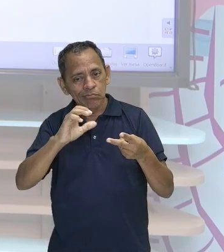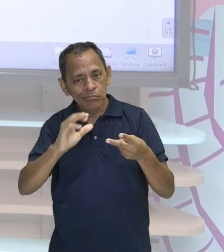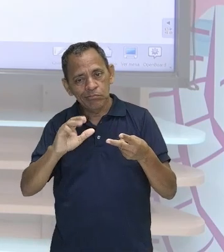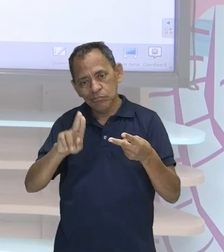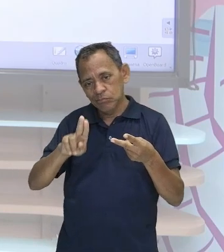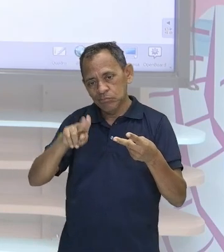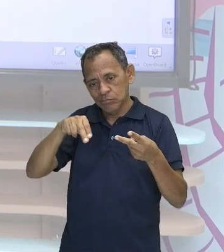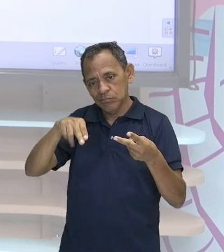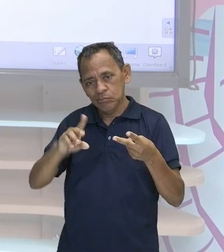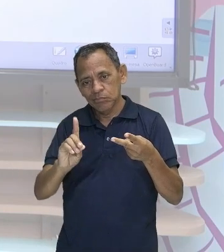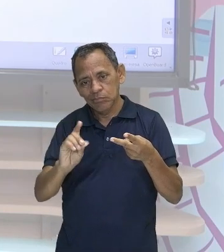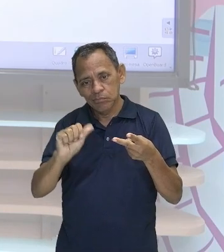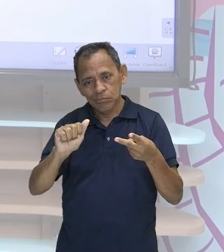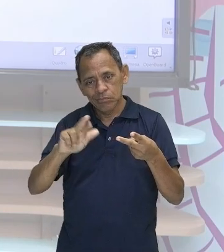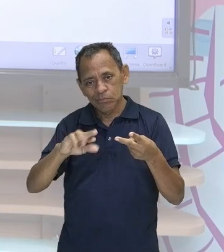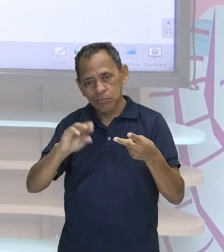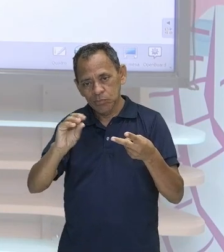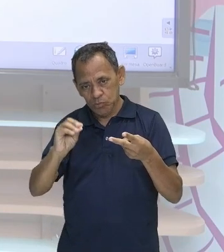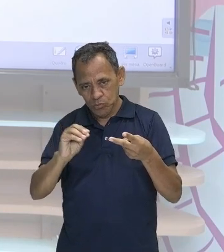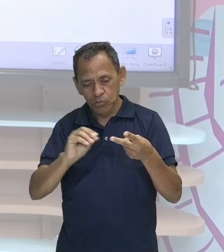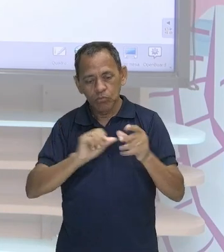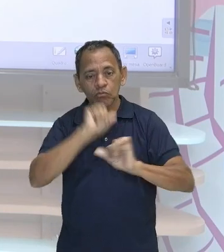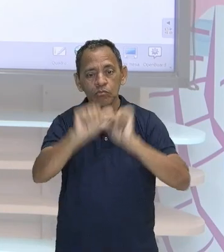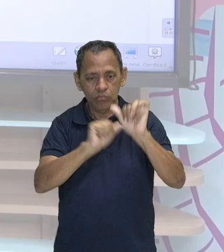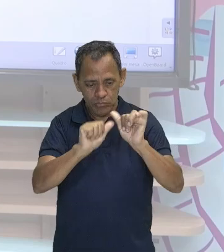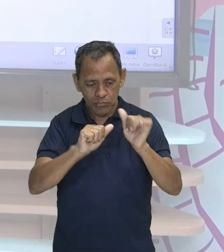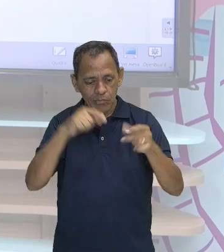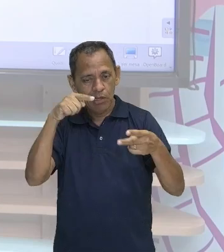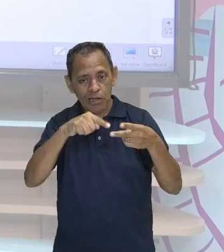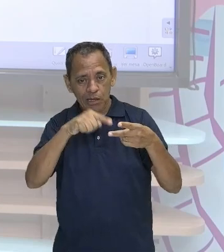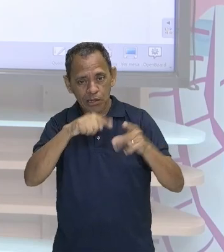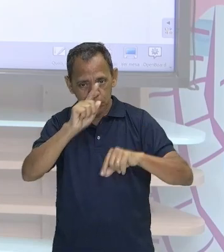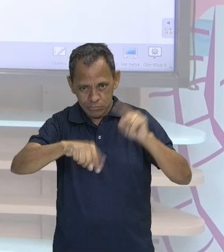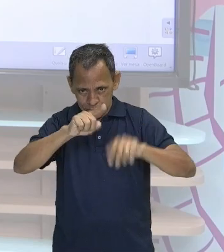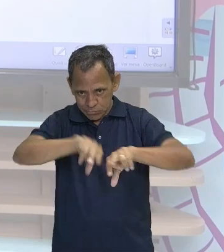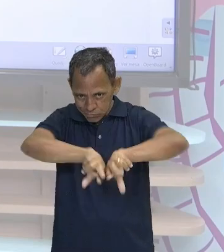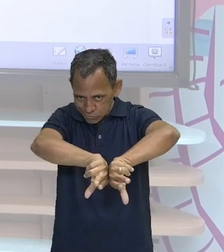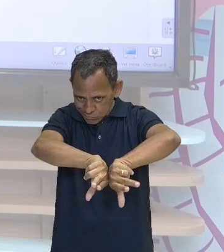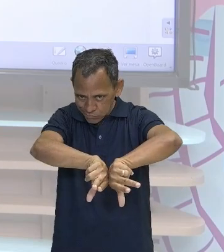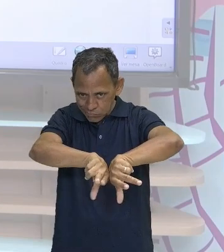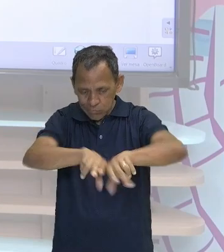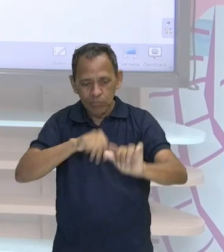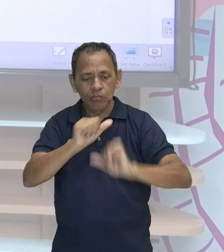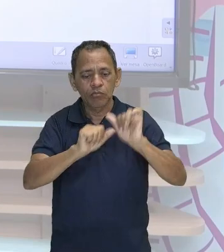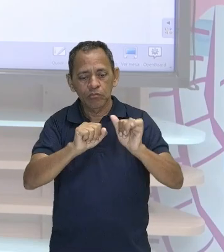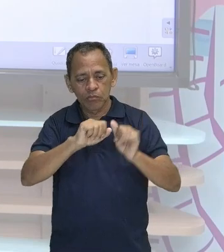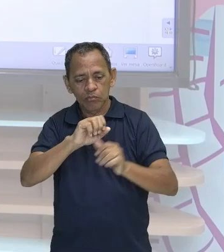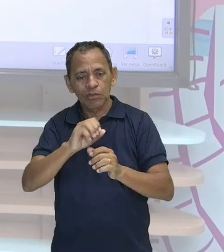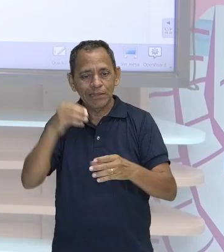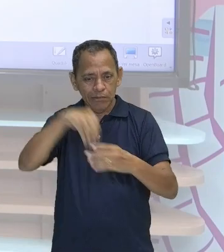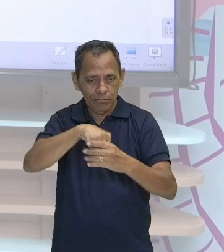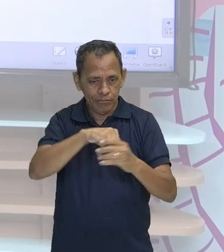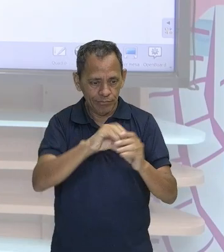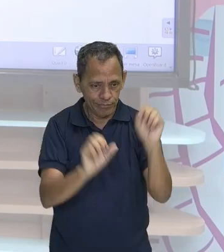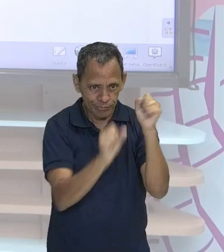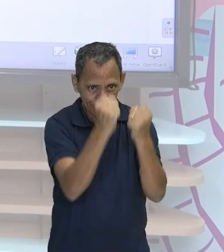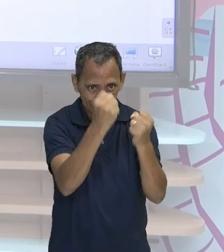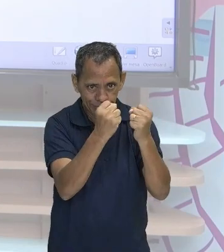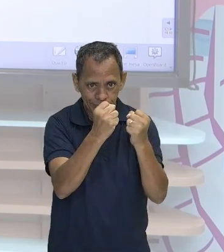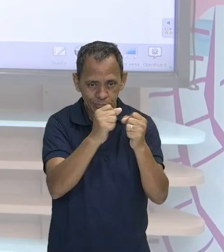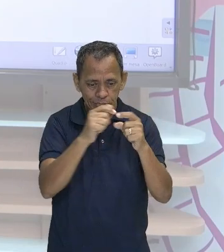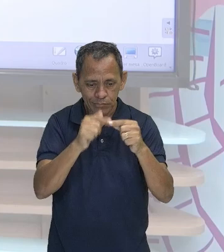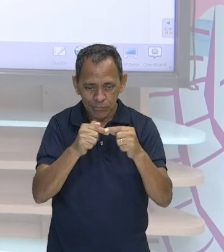setor secundário. E aí eu vou transformar ali aquela matéria-prima na indústria, certo? E aí depois ela